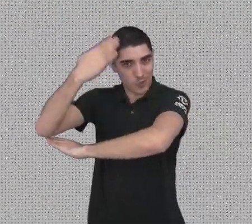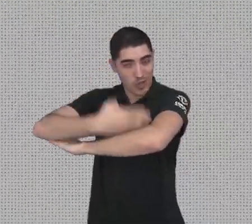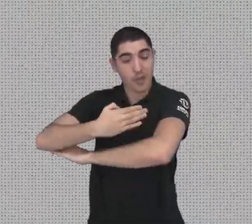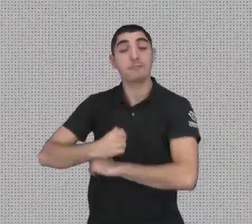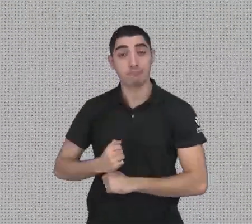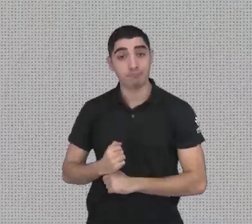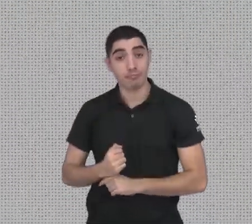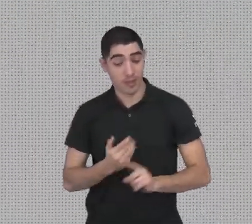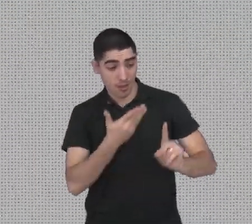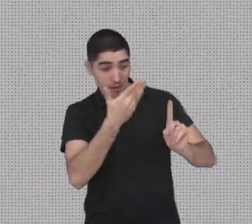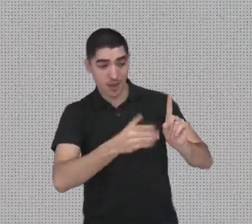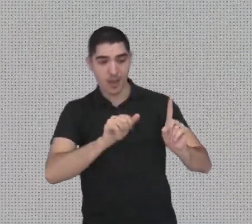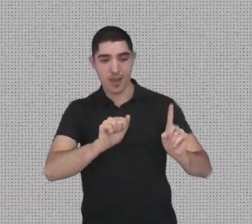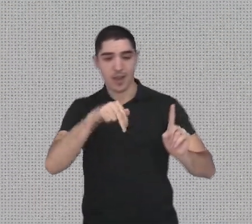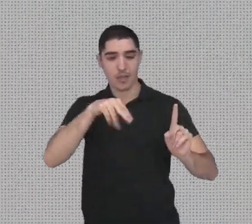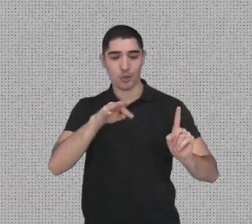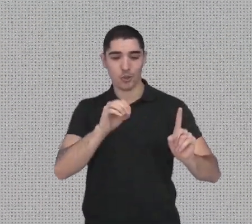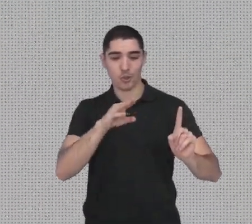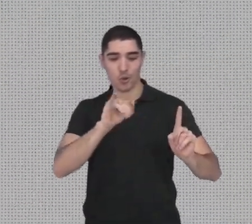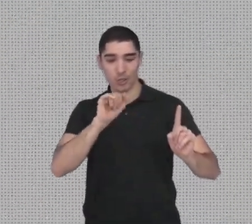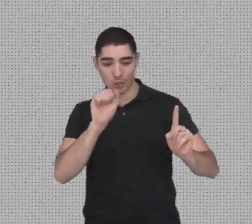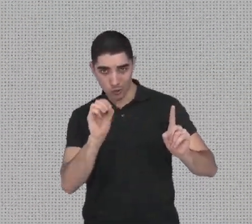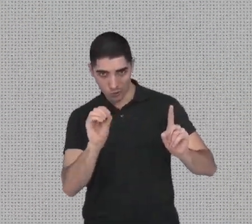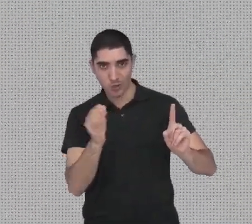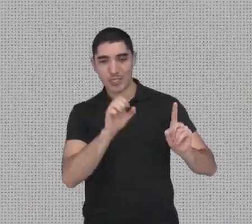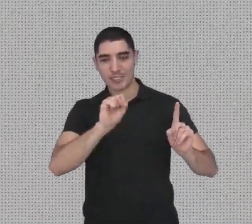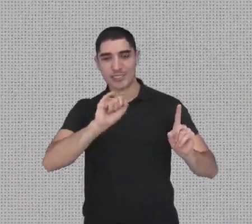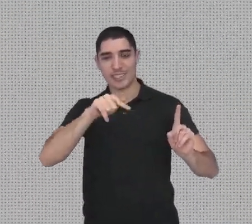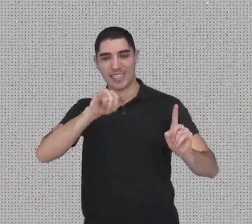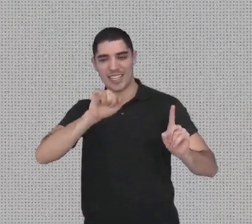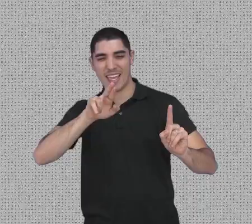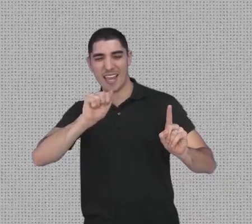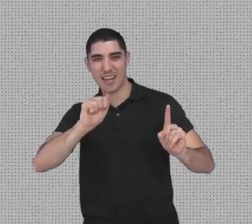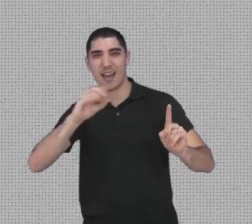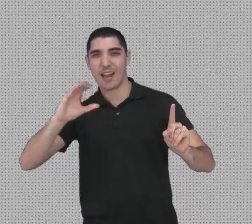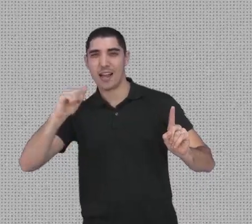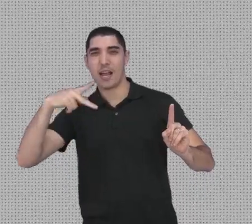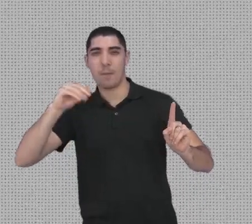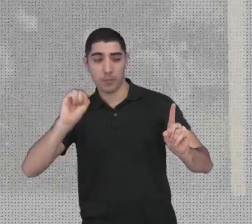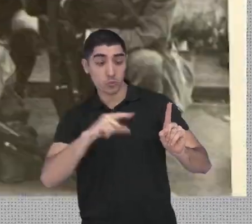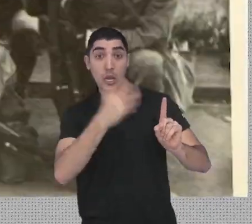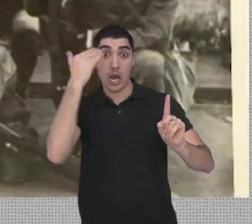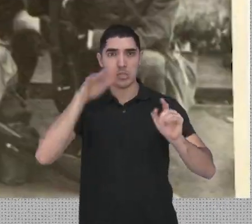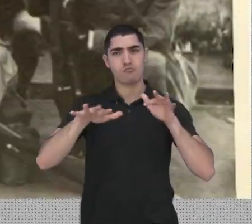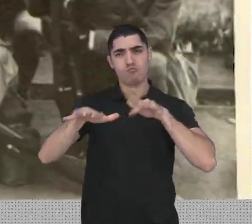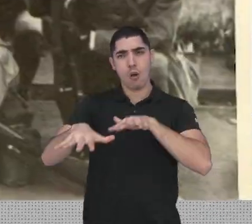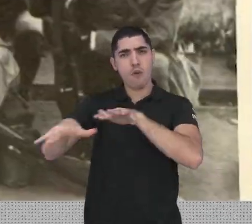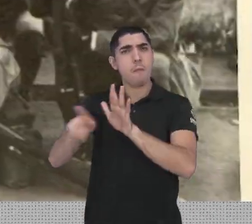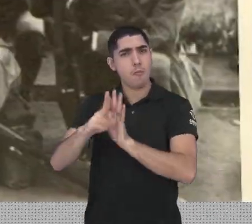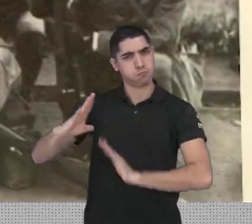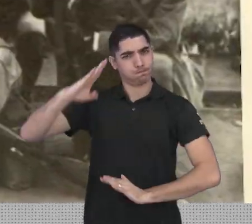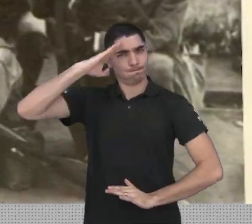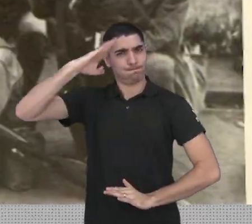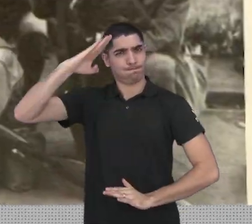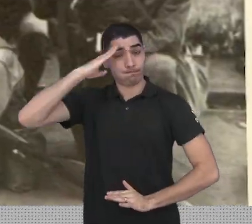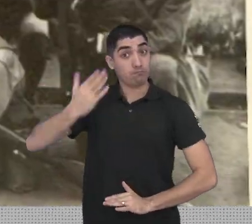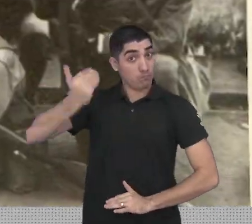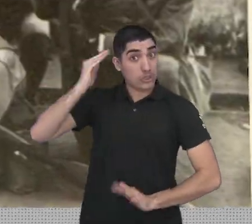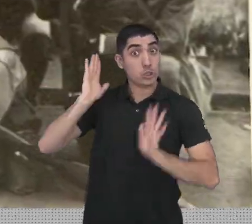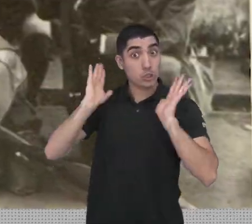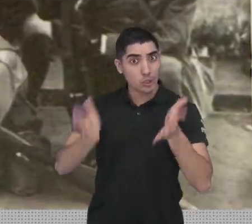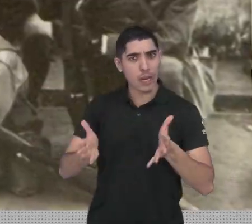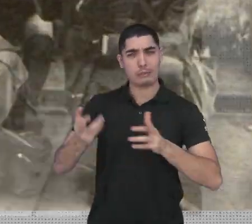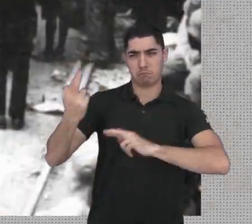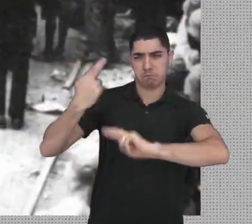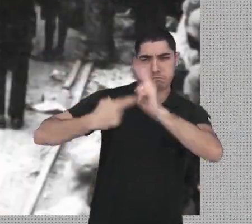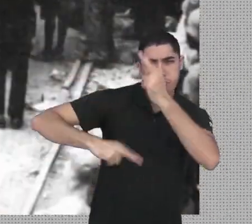São Paulo, Antônio Siqueira Campos foi um dos símbolos do movimento tenentista brasileiro. Período marcado por diversas